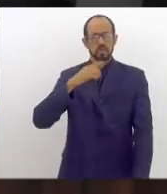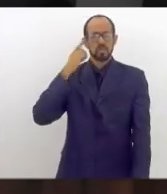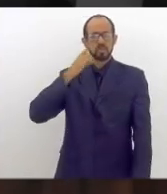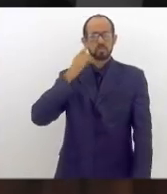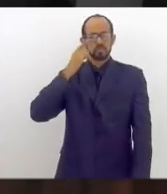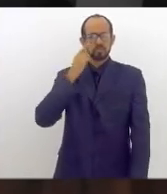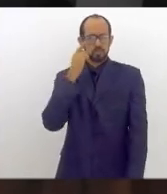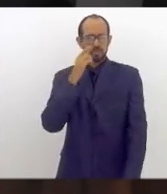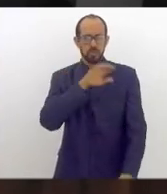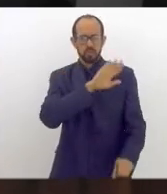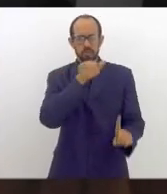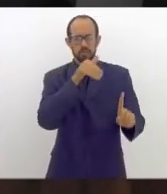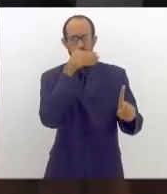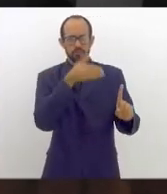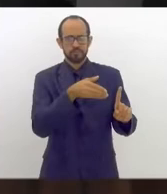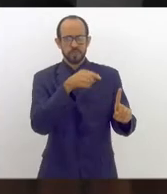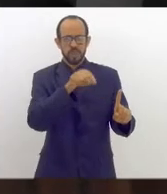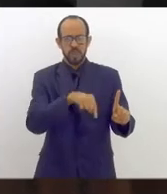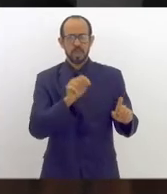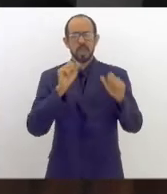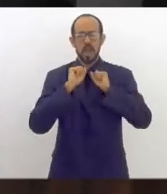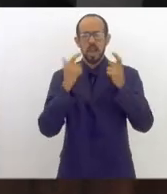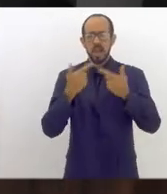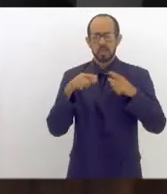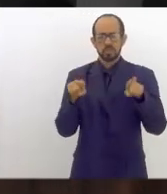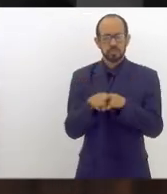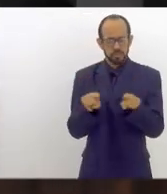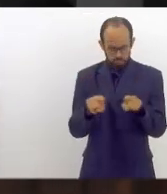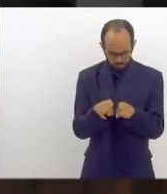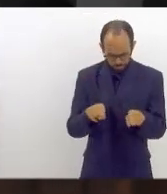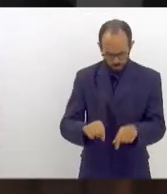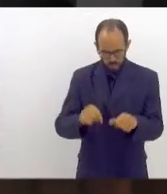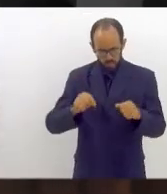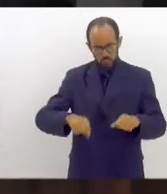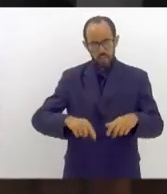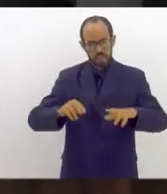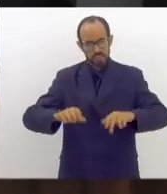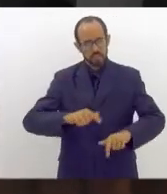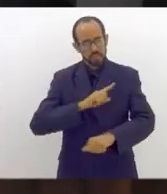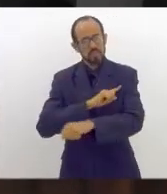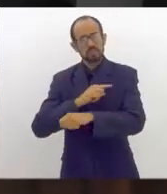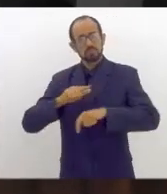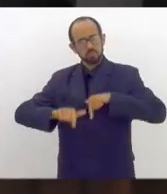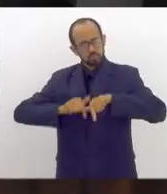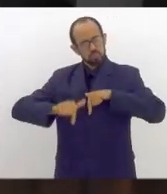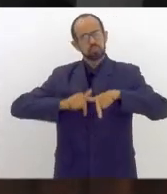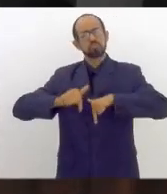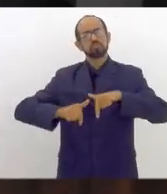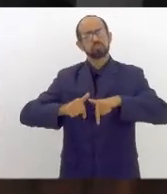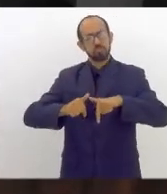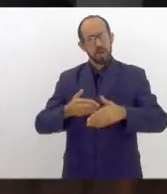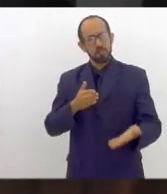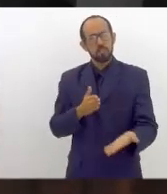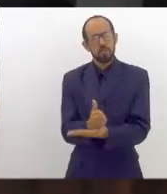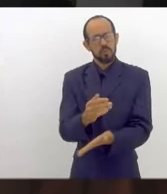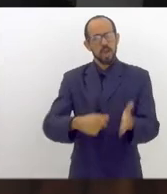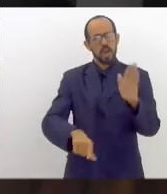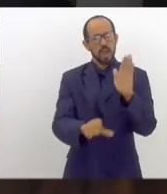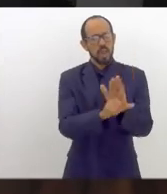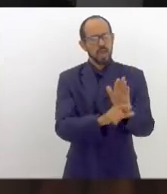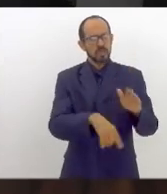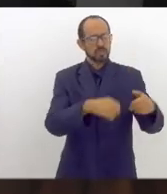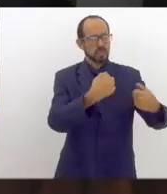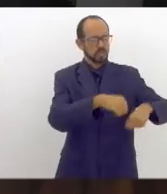homenageados é que é alerj também vem atuando para provar projetos de lei em atendimento às demandas do Judiciário